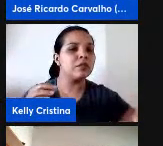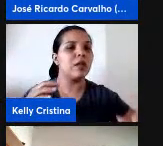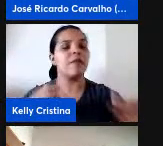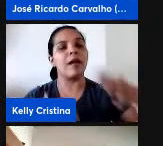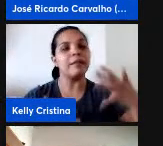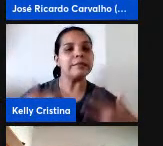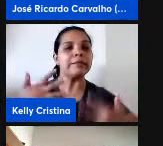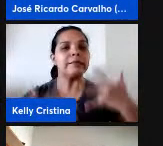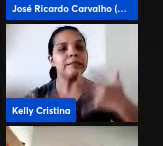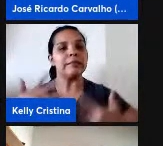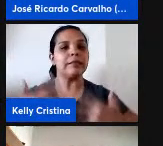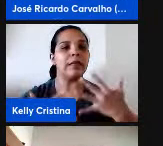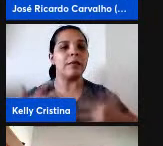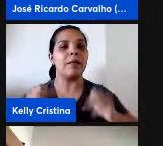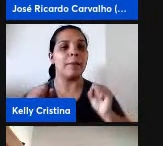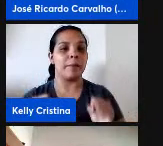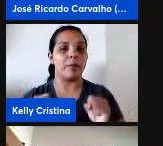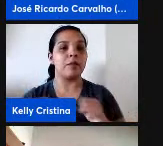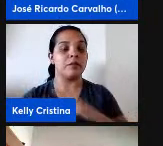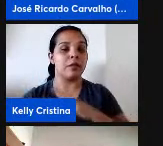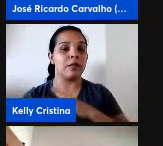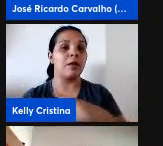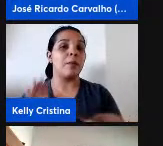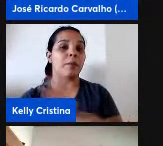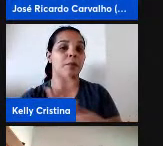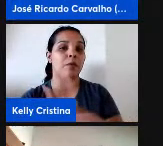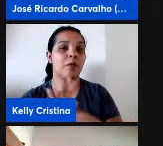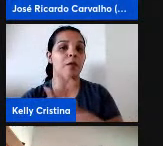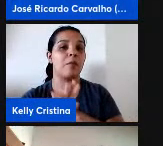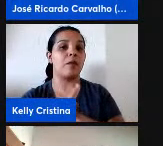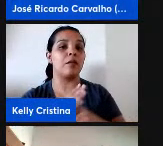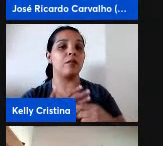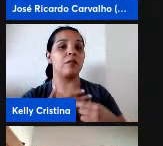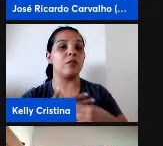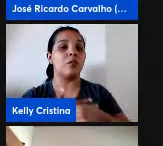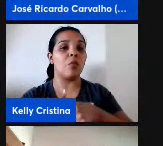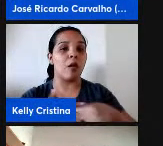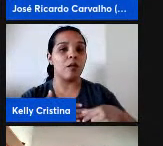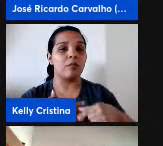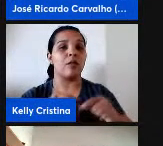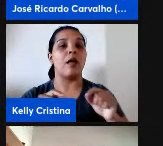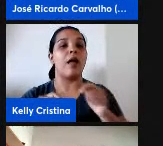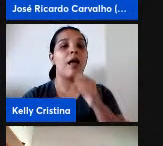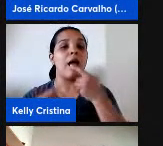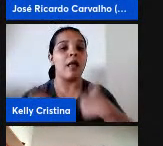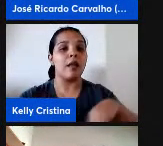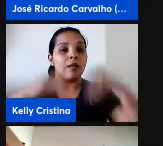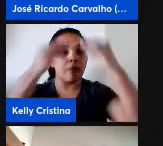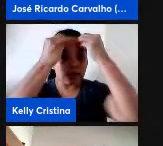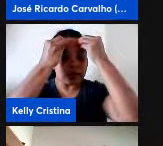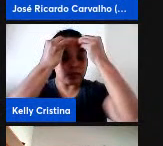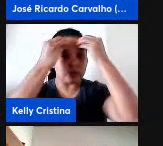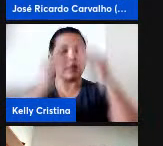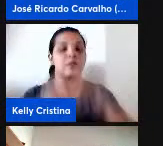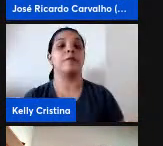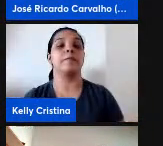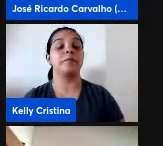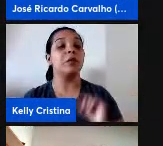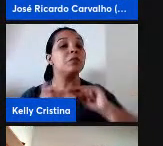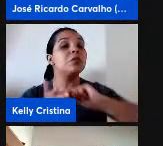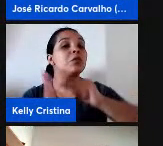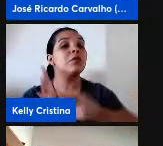expressam a individualidade do autor. A linguagem ainda não está despersonalizada, né? Então, está falando aqui que as crianças têm